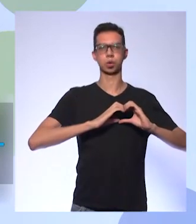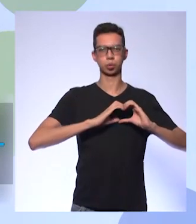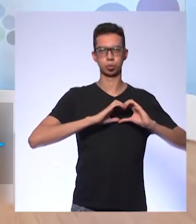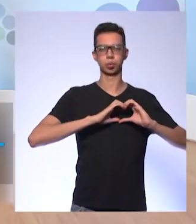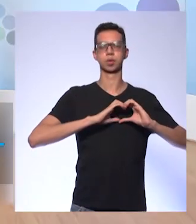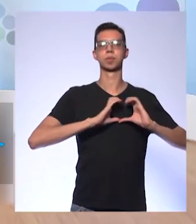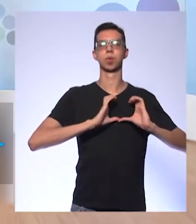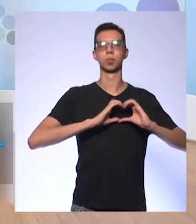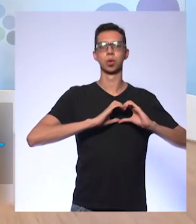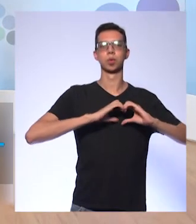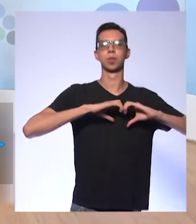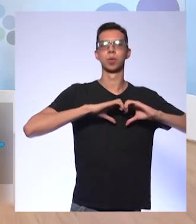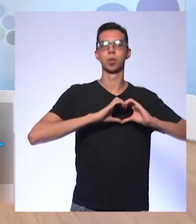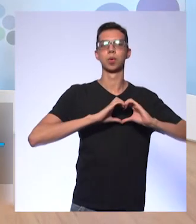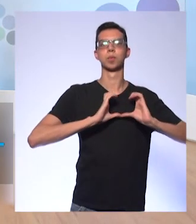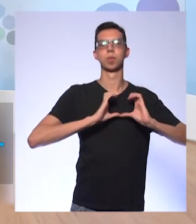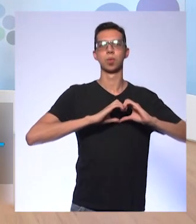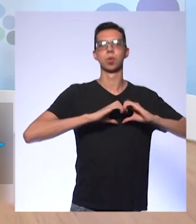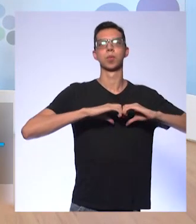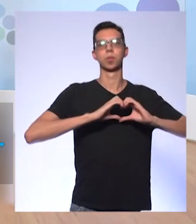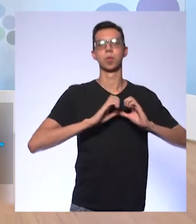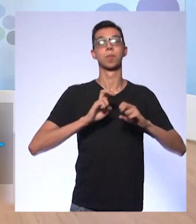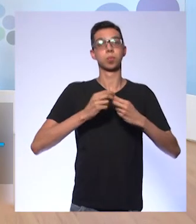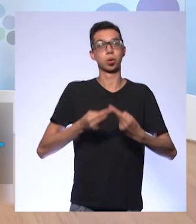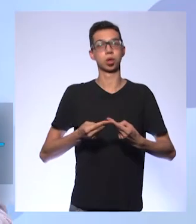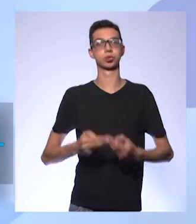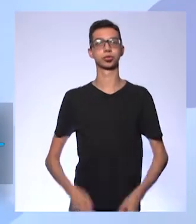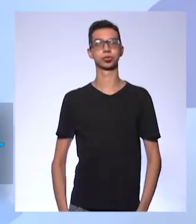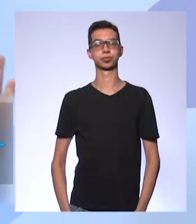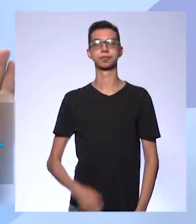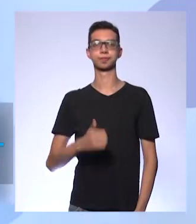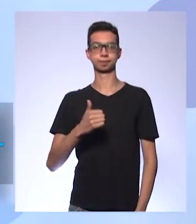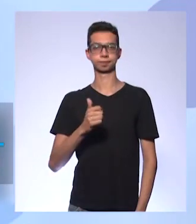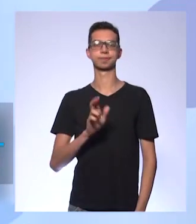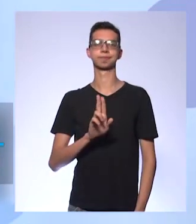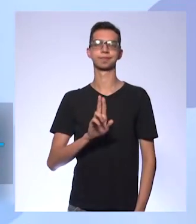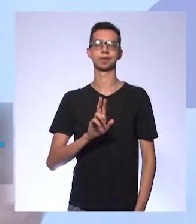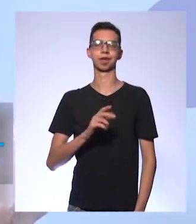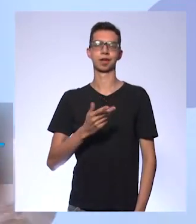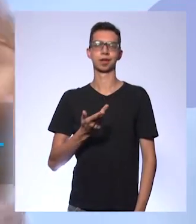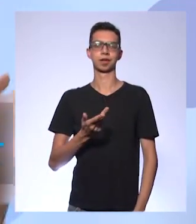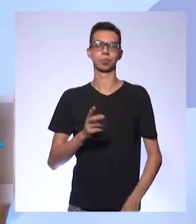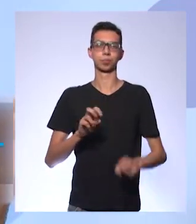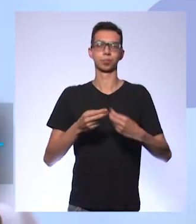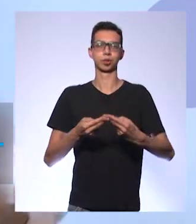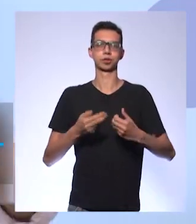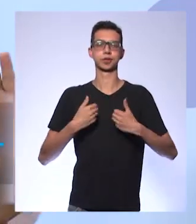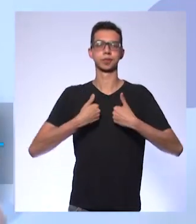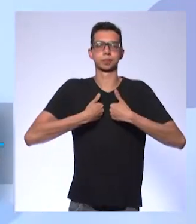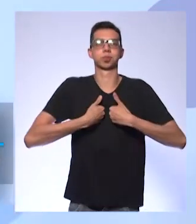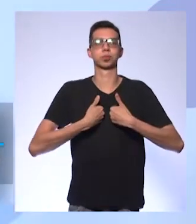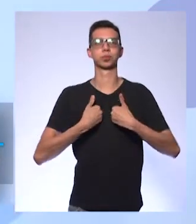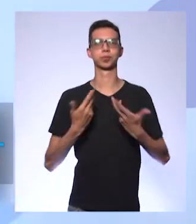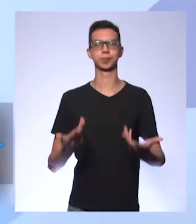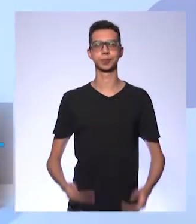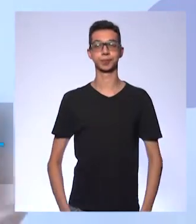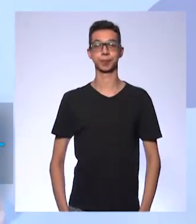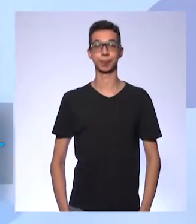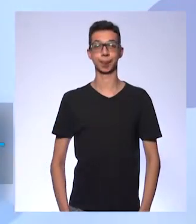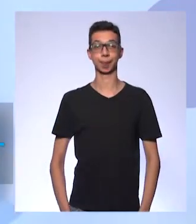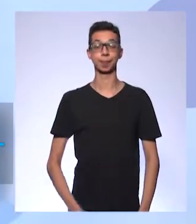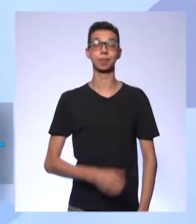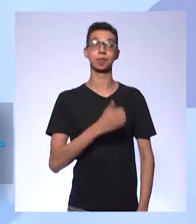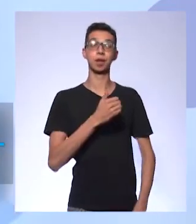isso que serve. Legal. Bom, agora a gente precisa também continuar, já que o corpo elétrico o corpo humano depende tanto